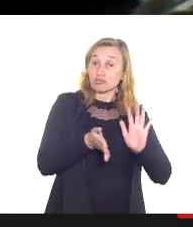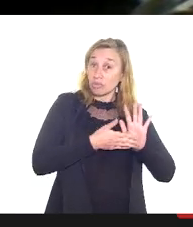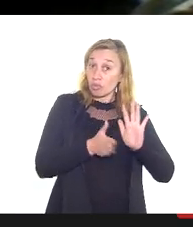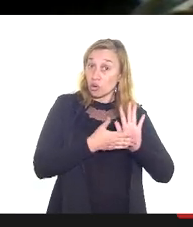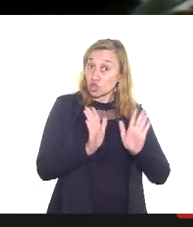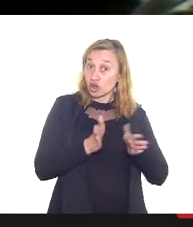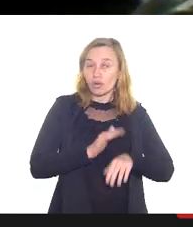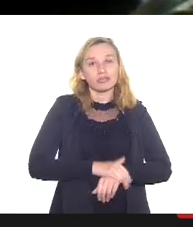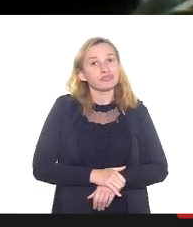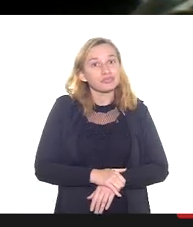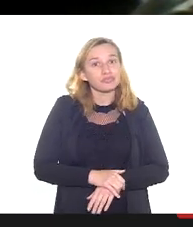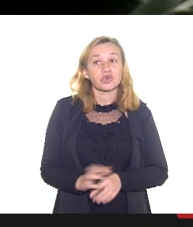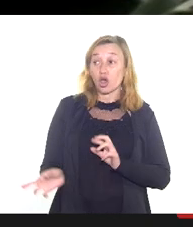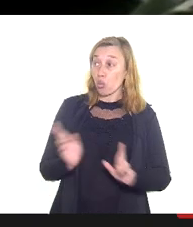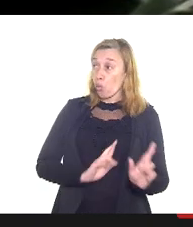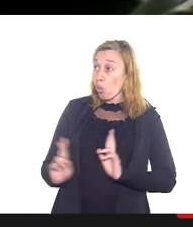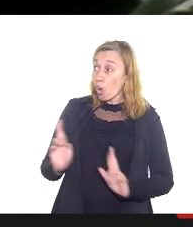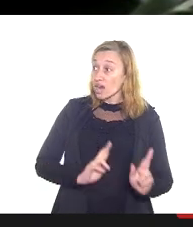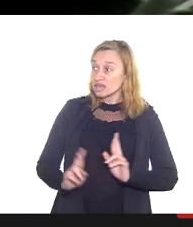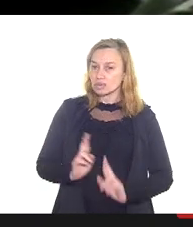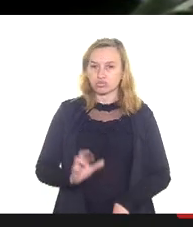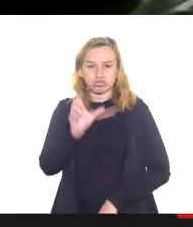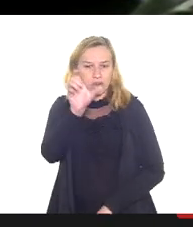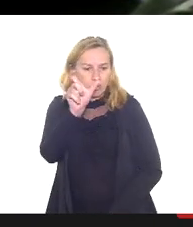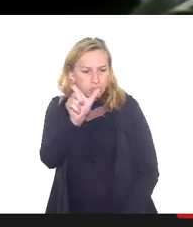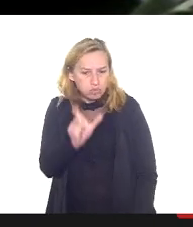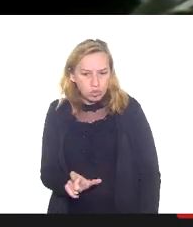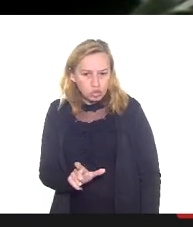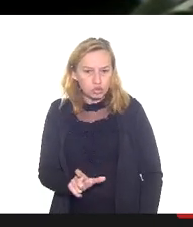proposto. Com relação às posturas de